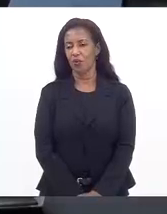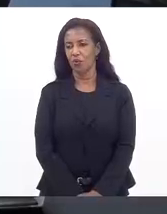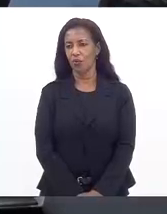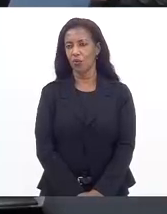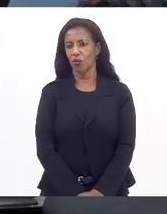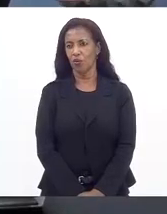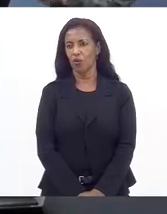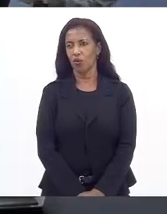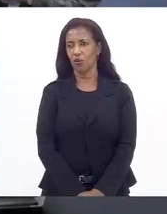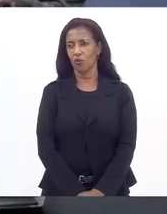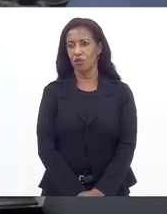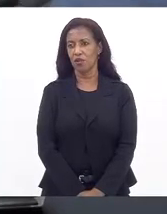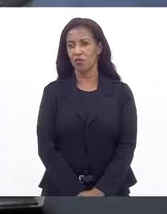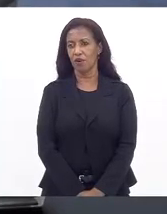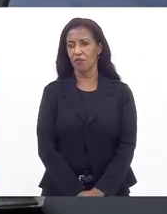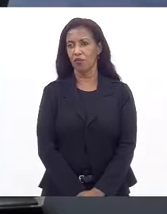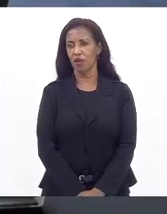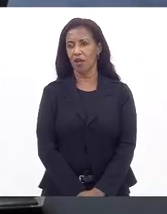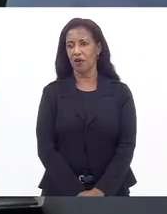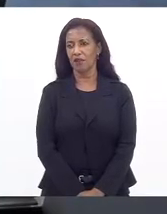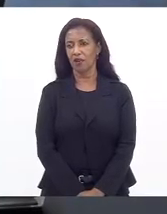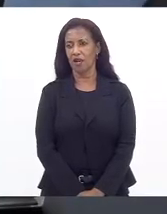E aí